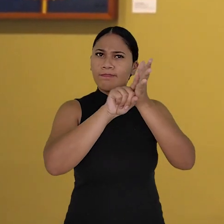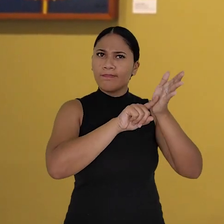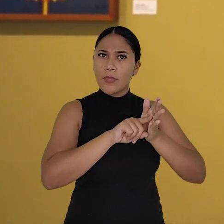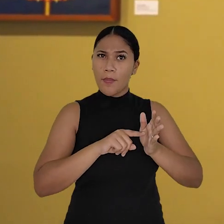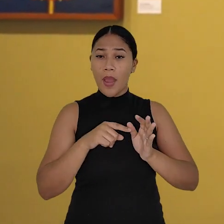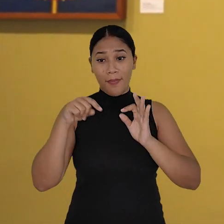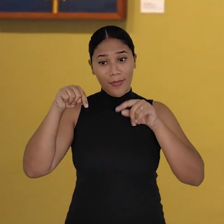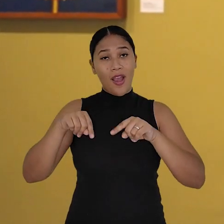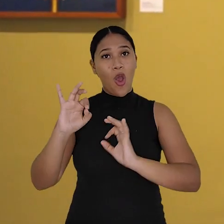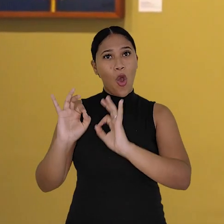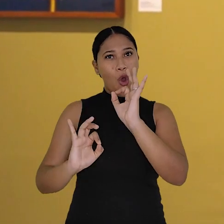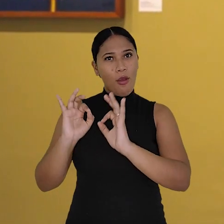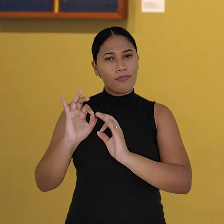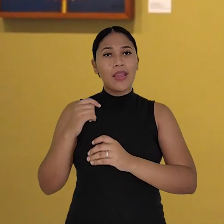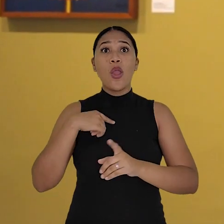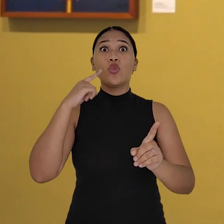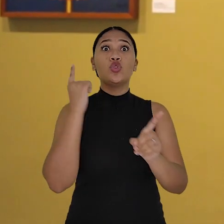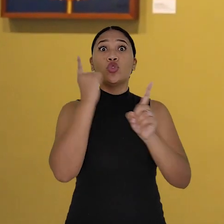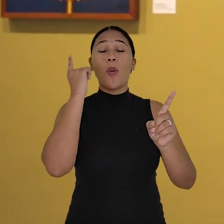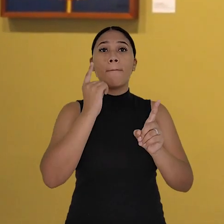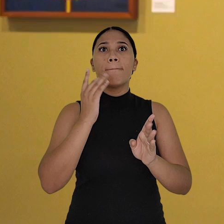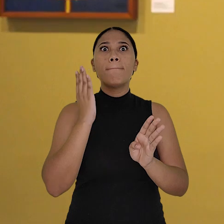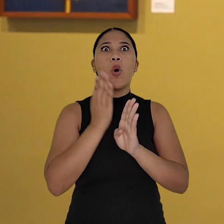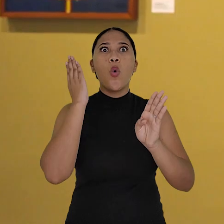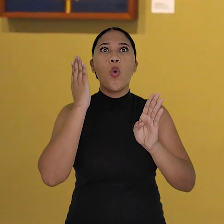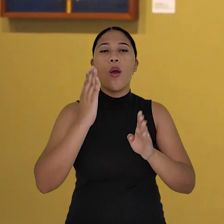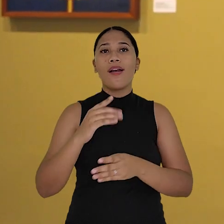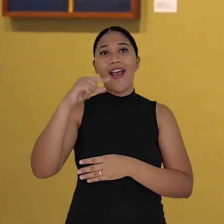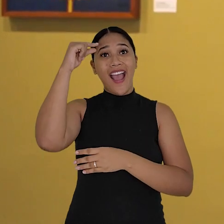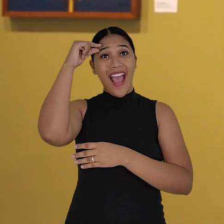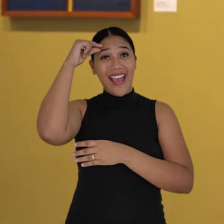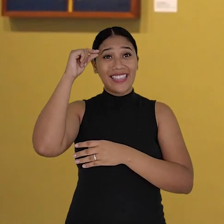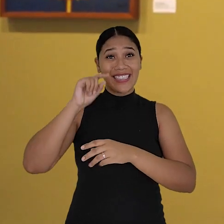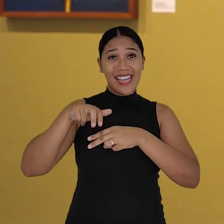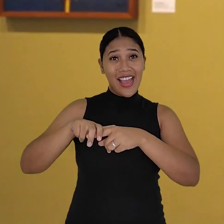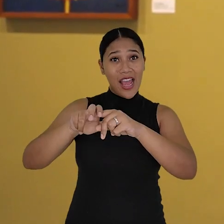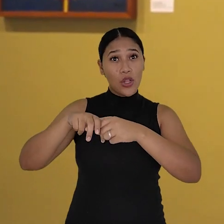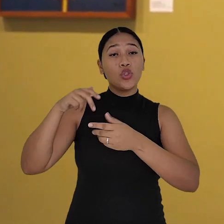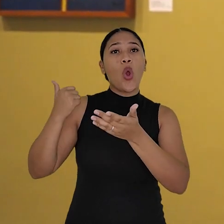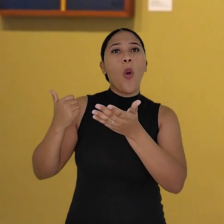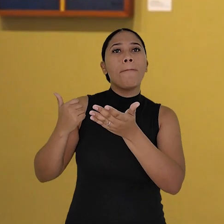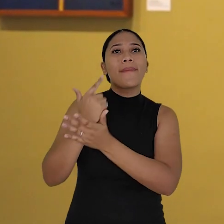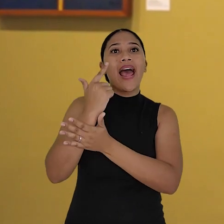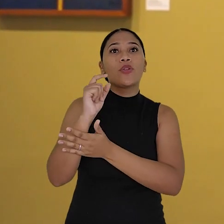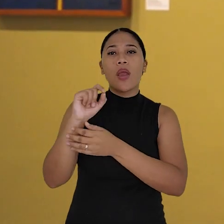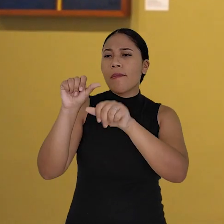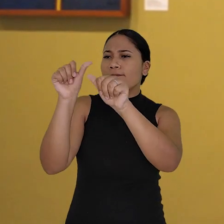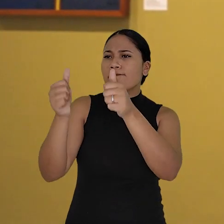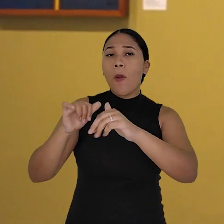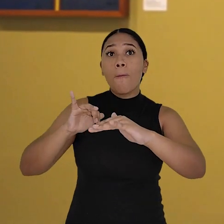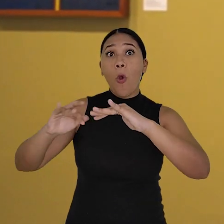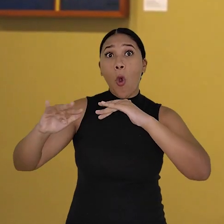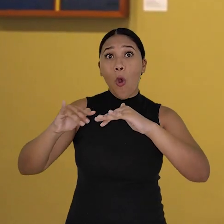pesquisando para a preparação da exposição, eu descobri que o Ariano tinha comprado obras